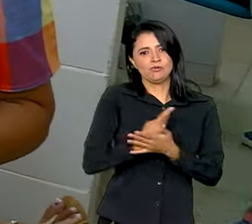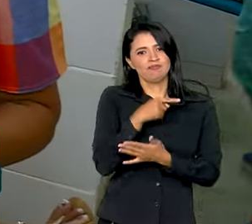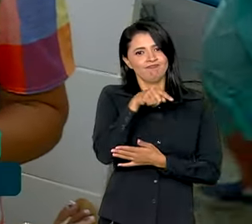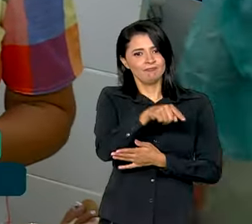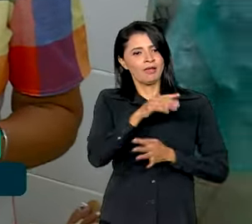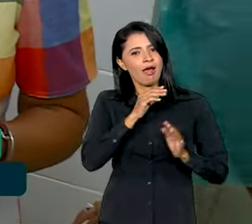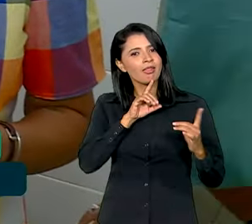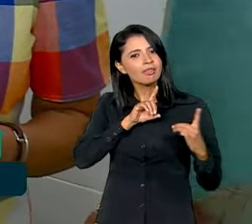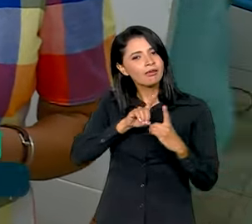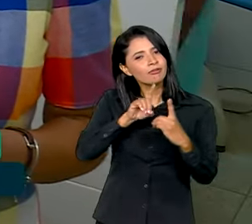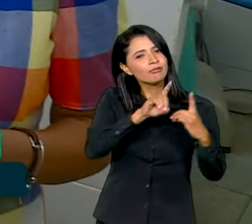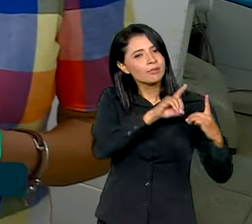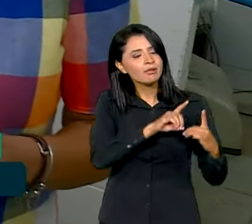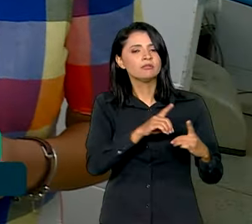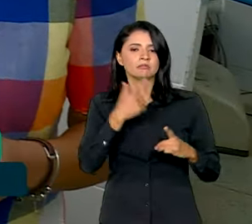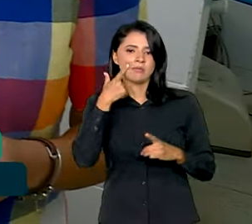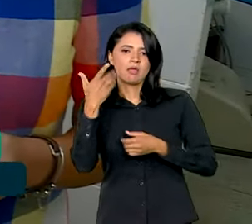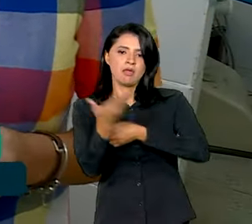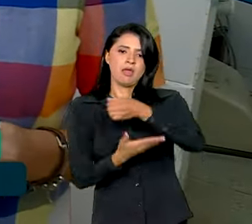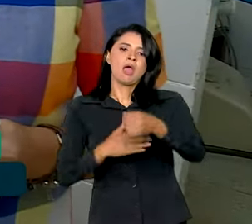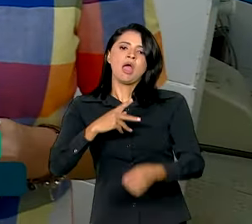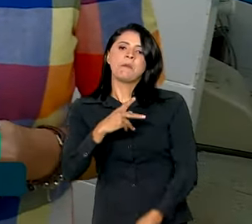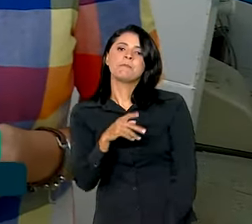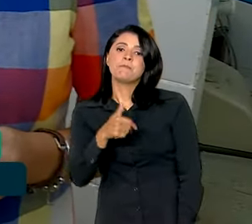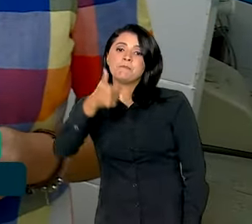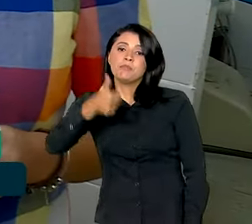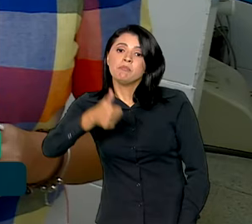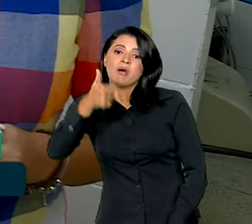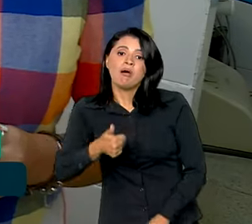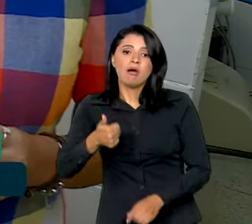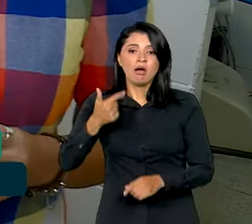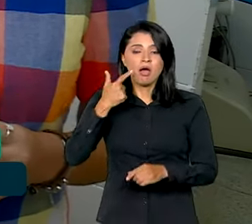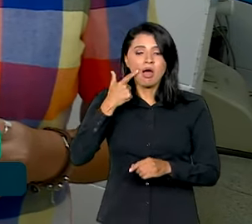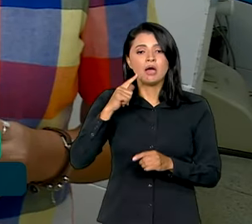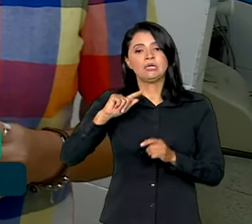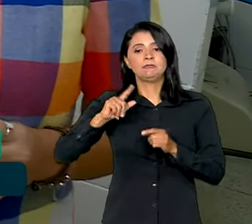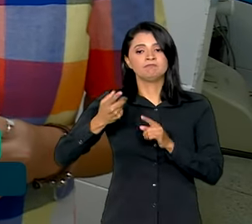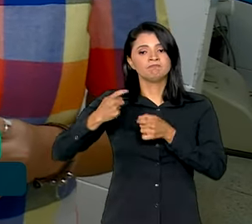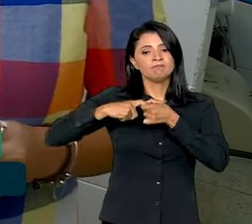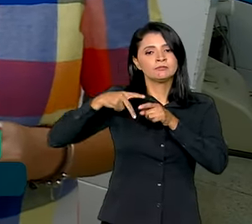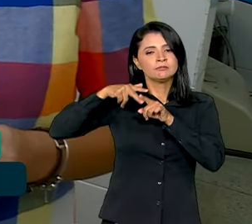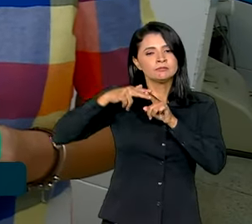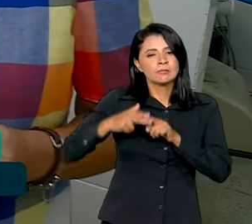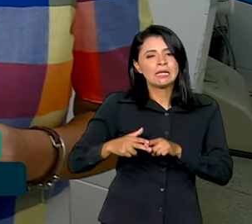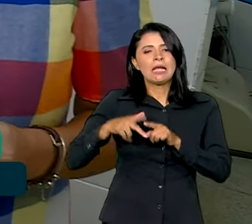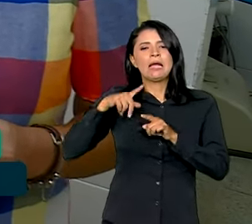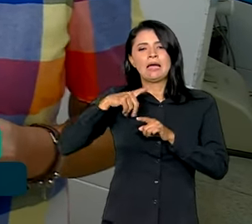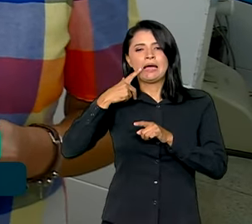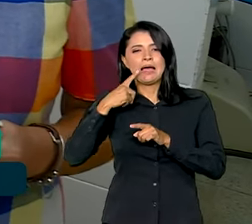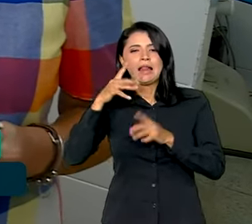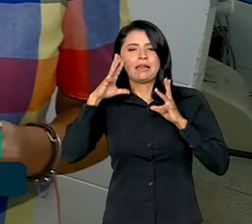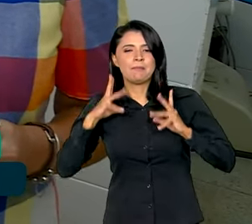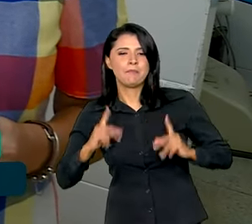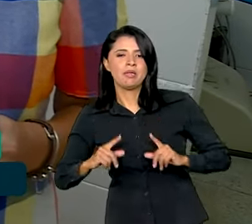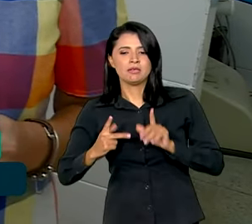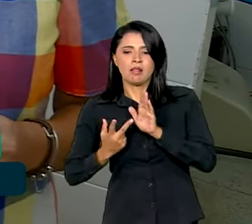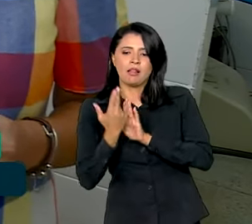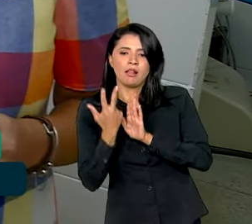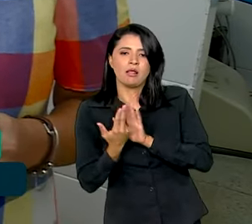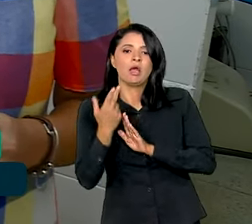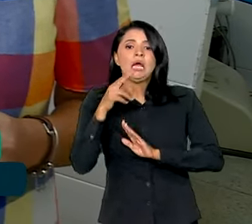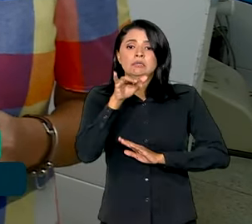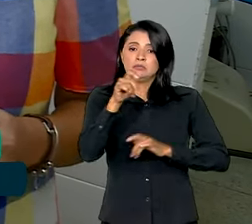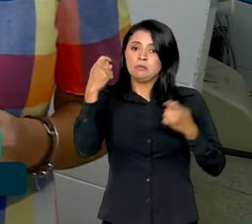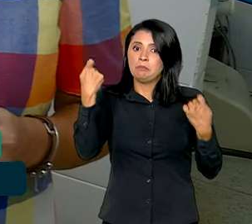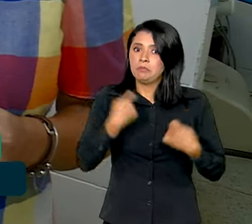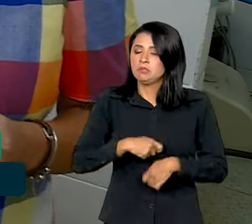O serviço é de atenção primária, como restauração, limpeza, extração e cirurgia. Caso o paciente precise